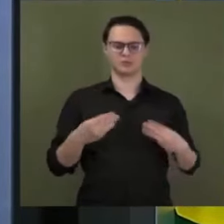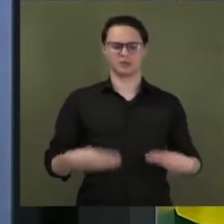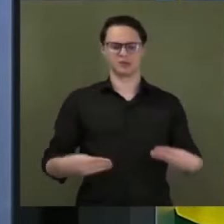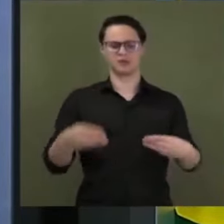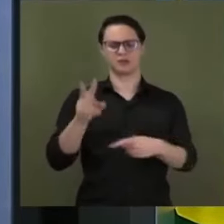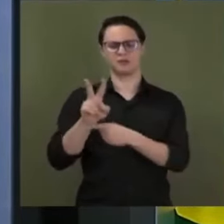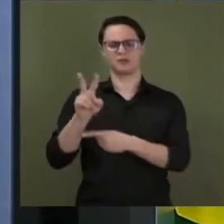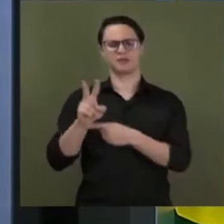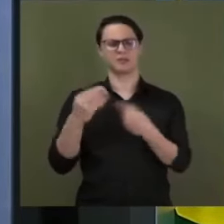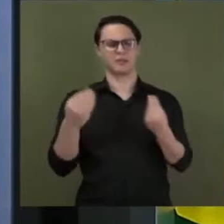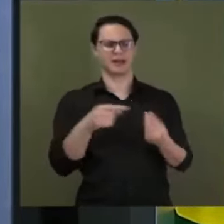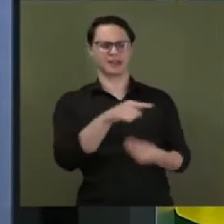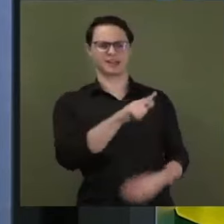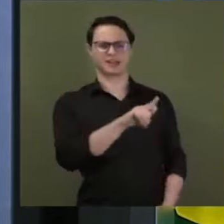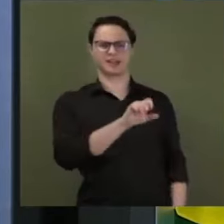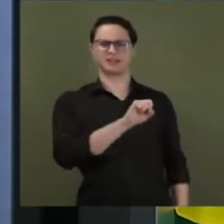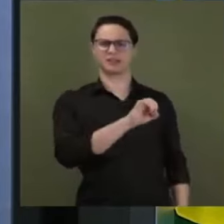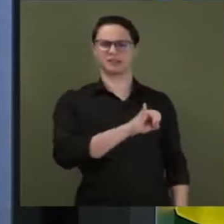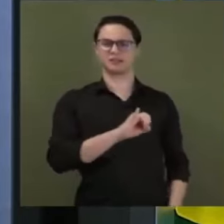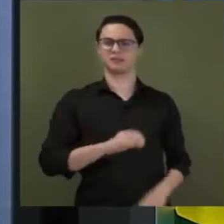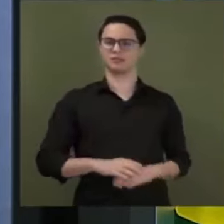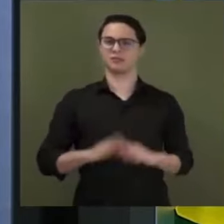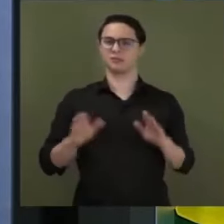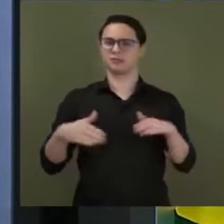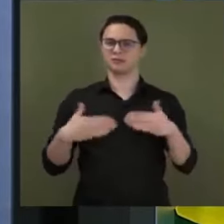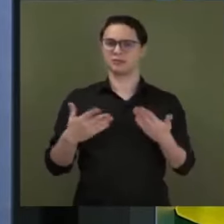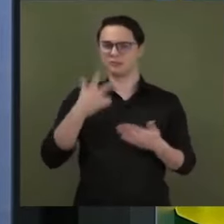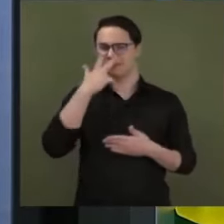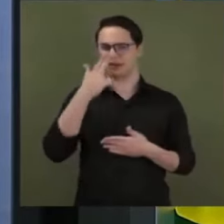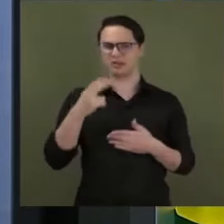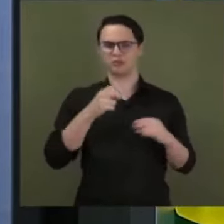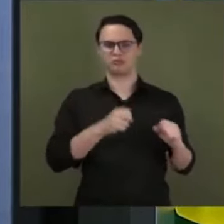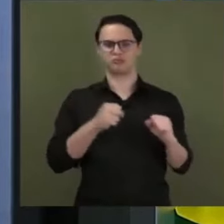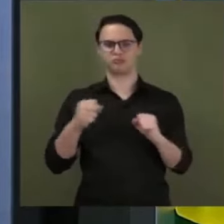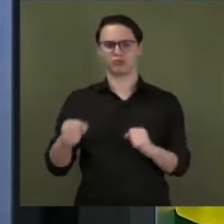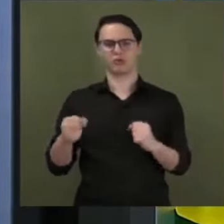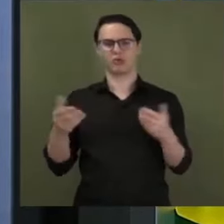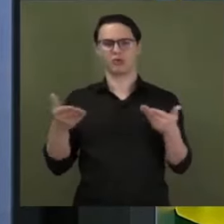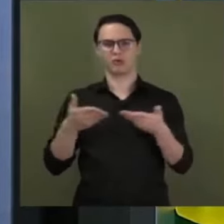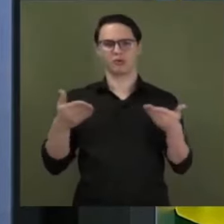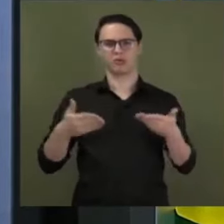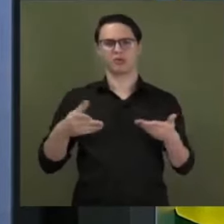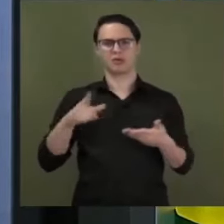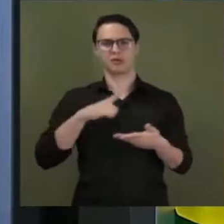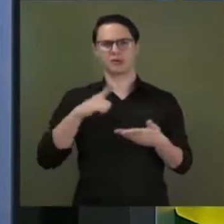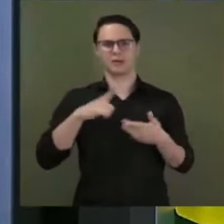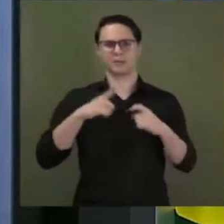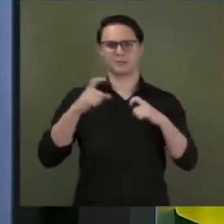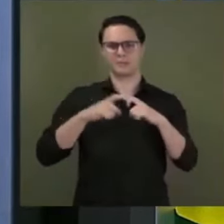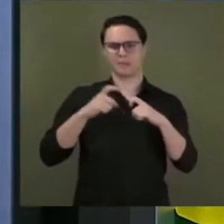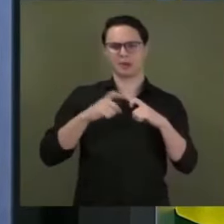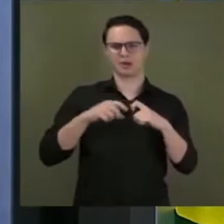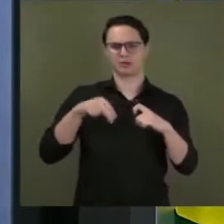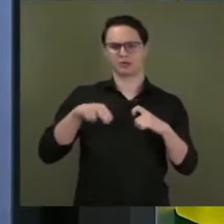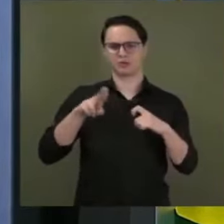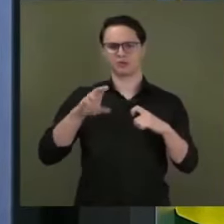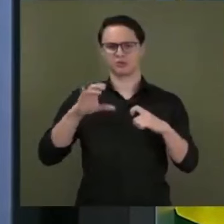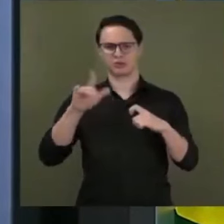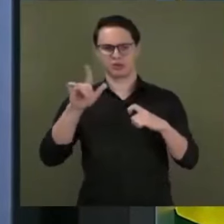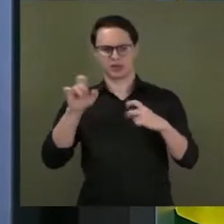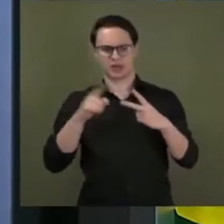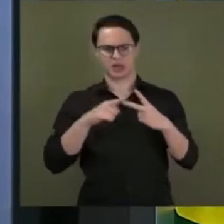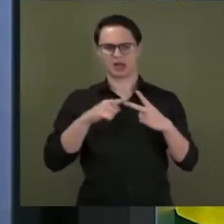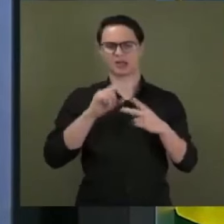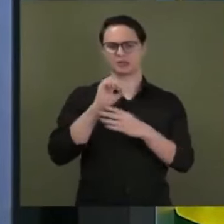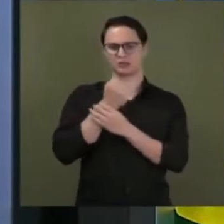um GSI que cada vez mais acumula poderes agora o cibernético a nuclear Secretaria de aunos estratégico a segurança